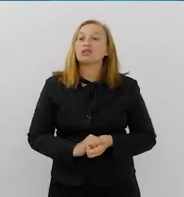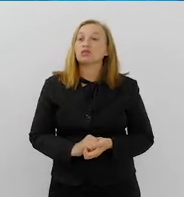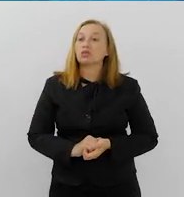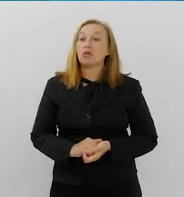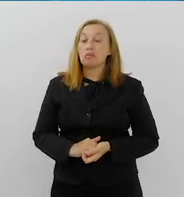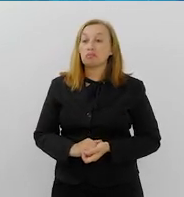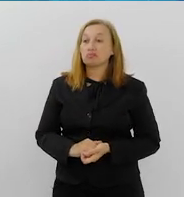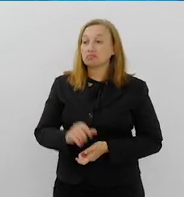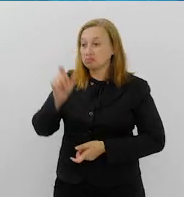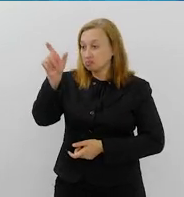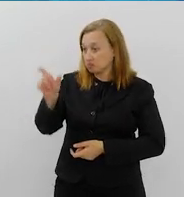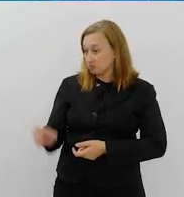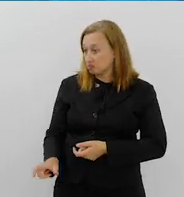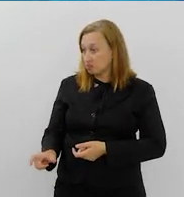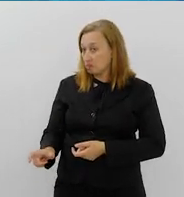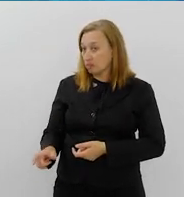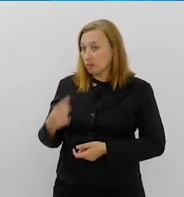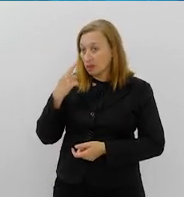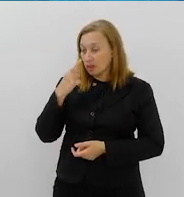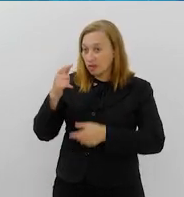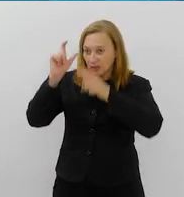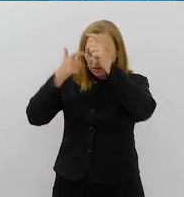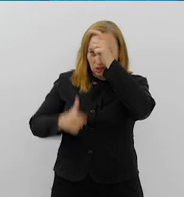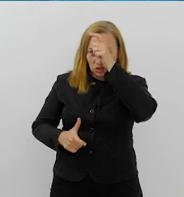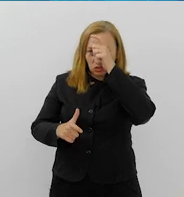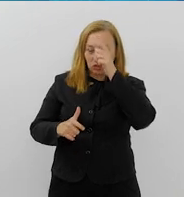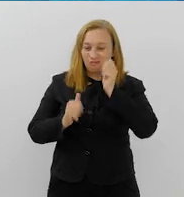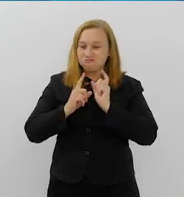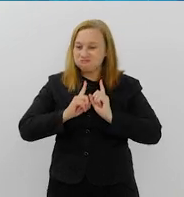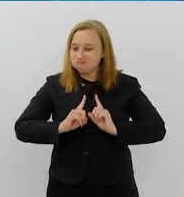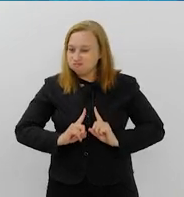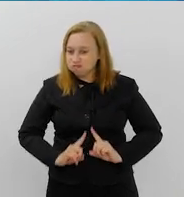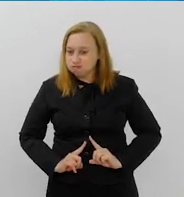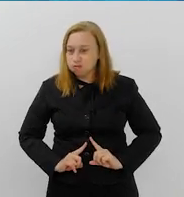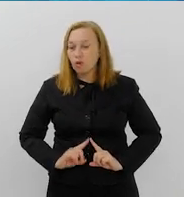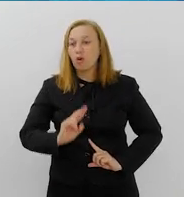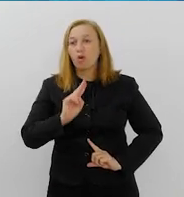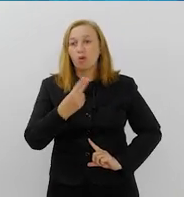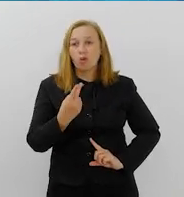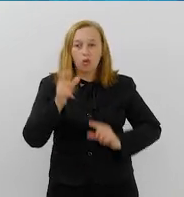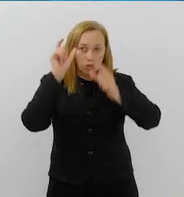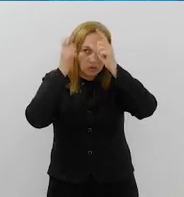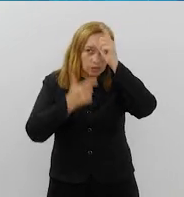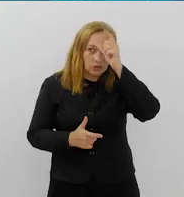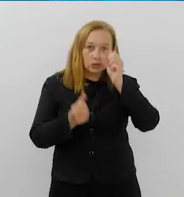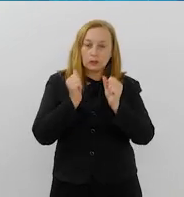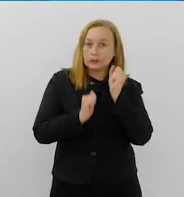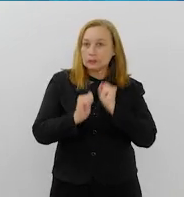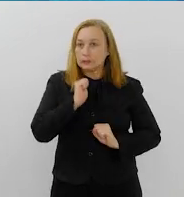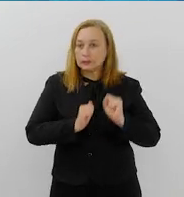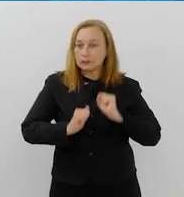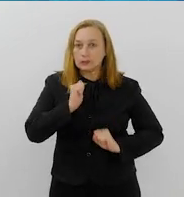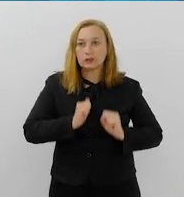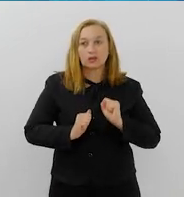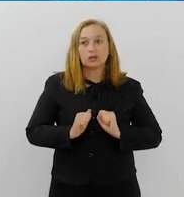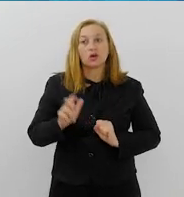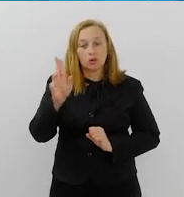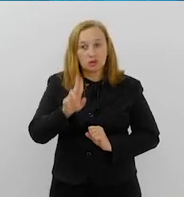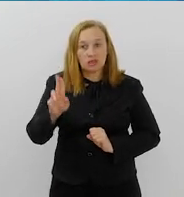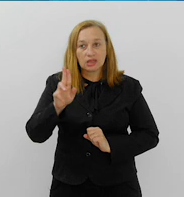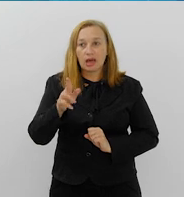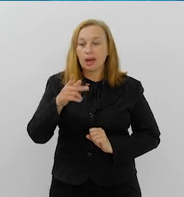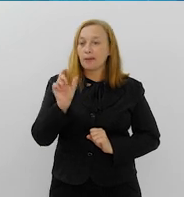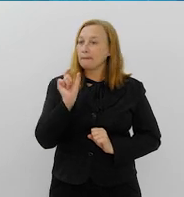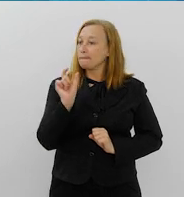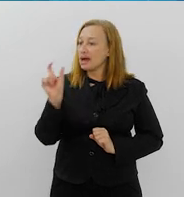diante de uma pessoa que tem um transtorno depressivo ou que tem um transtorno ansioso, né? Usando a